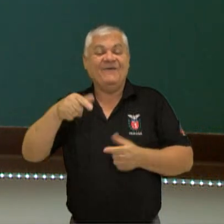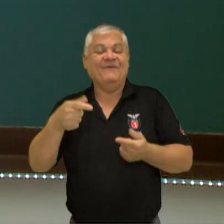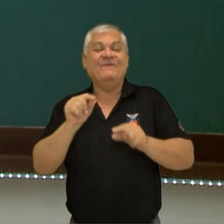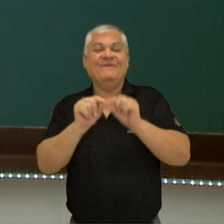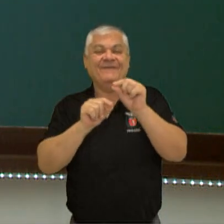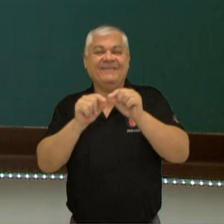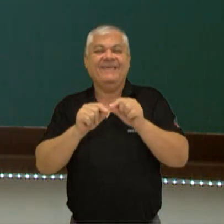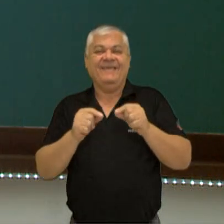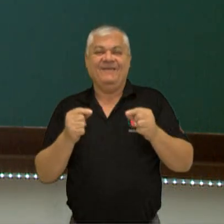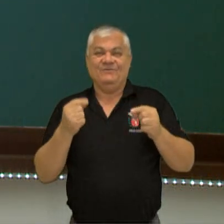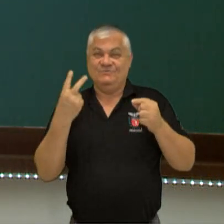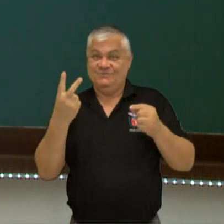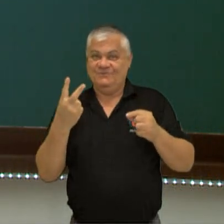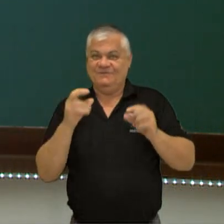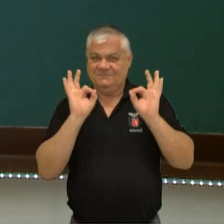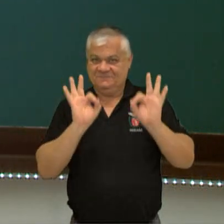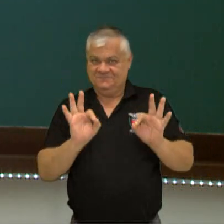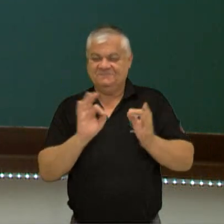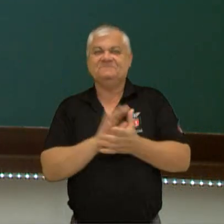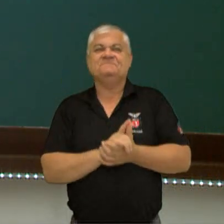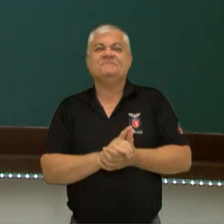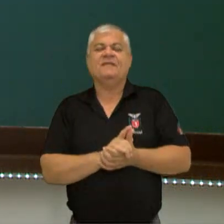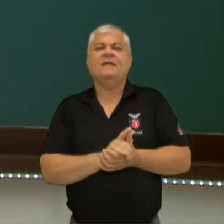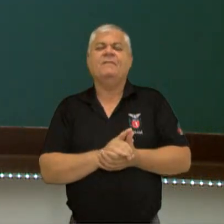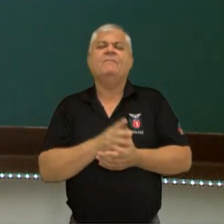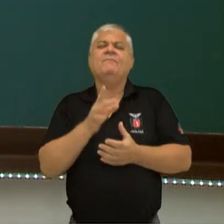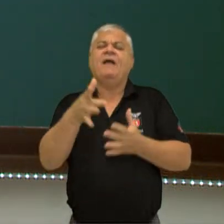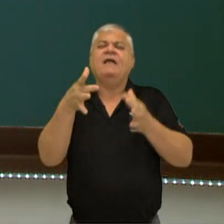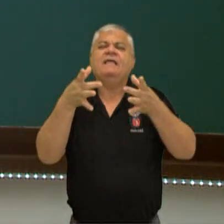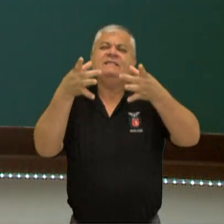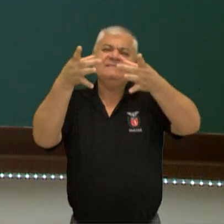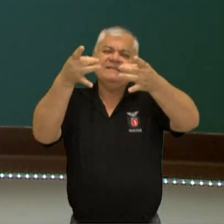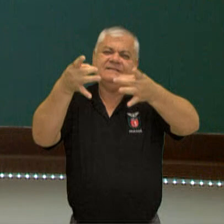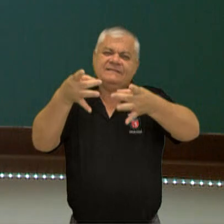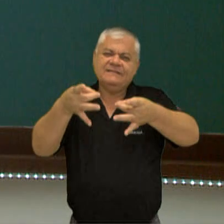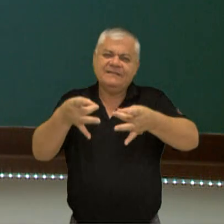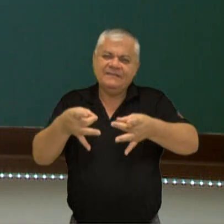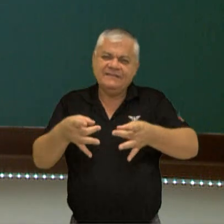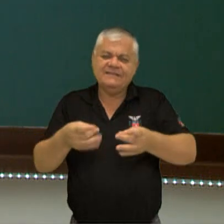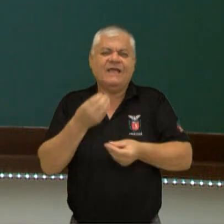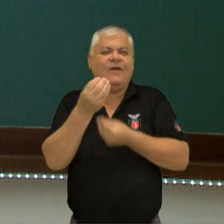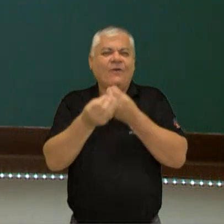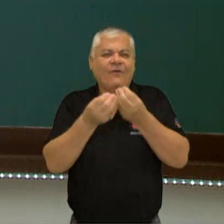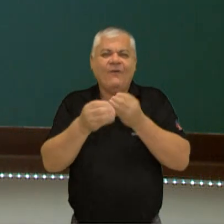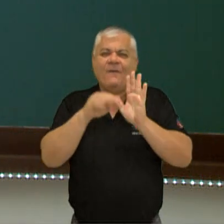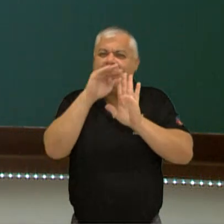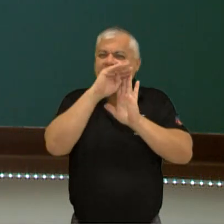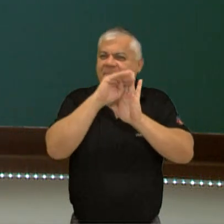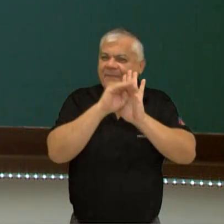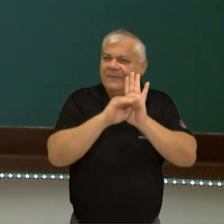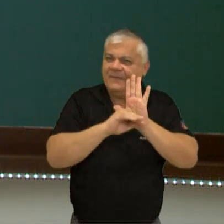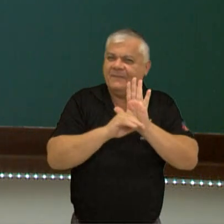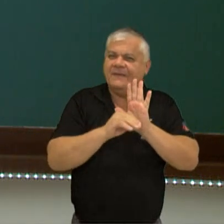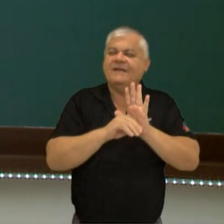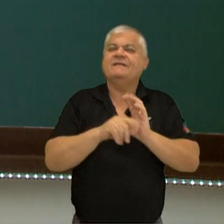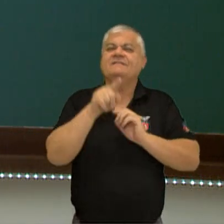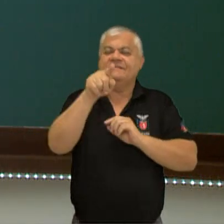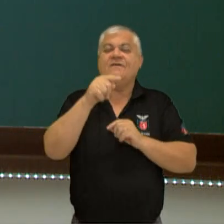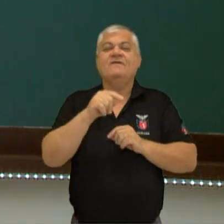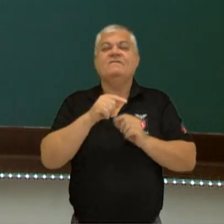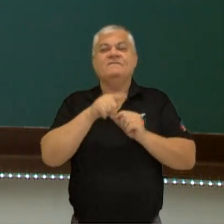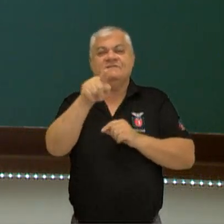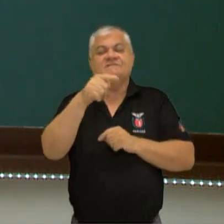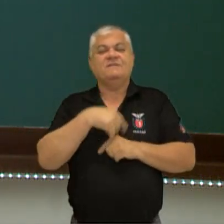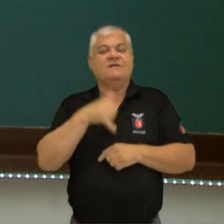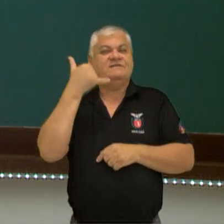2 solventes, água e álcool. Para você saber com mais detalhes o passo a passo aí da resolução aí da prática,